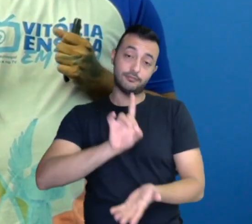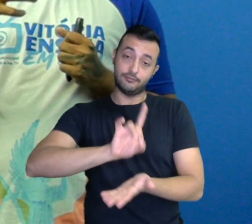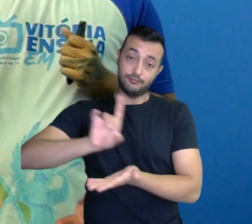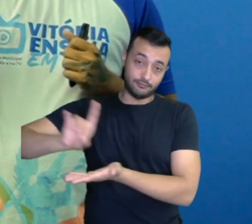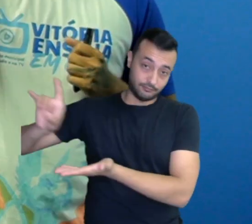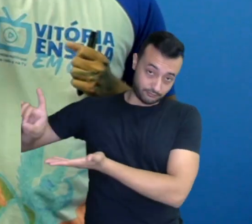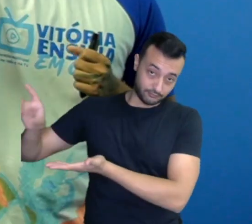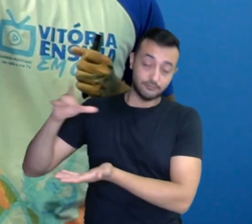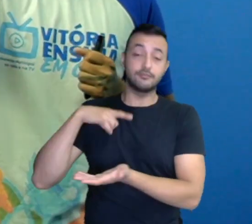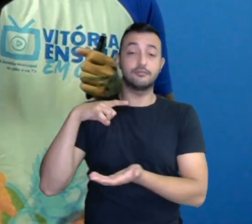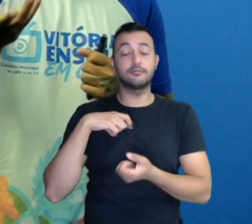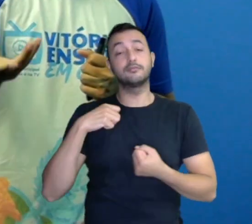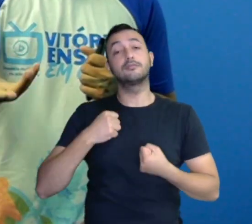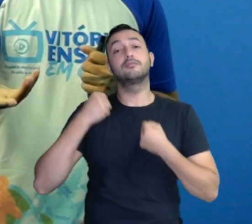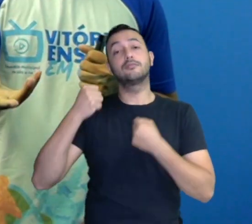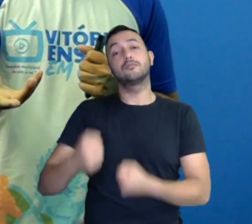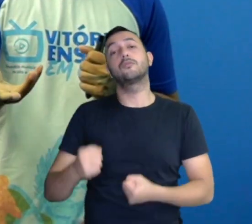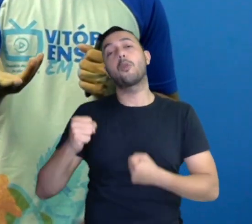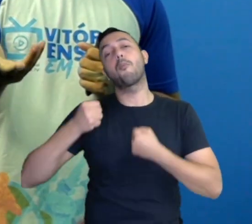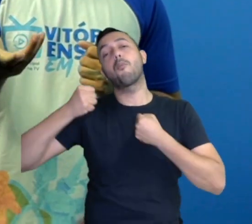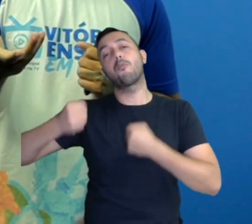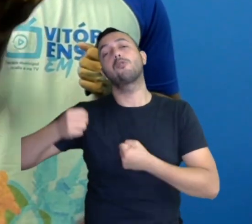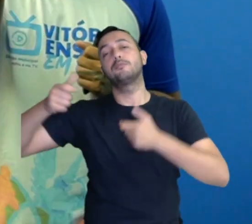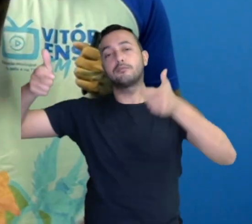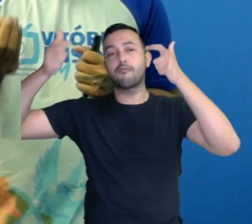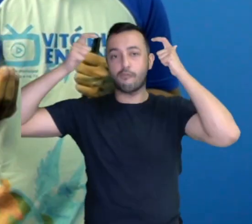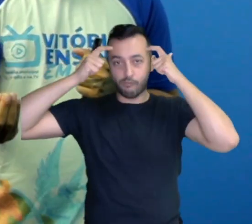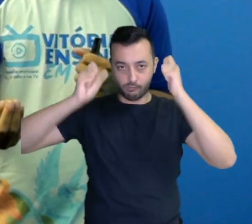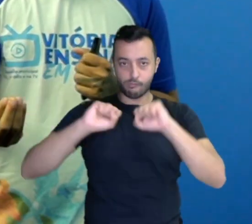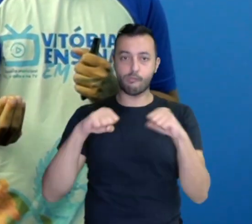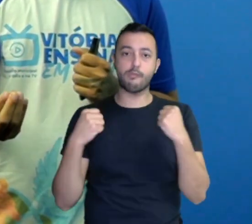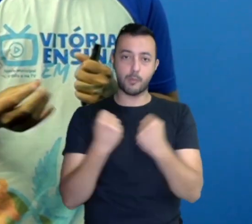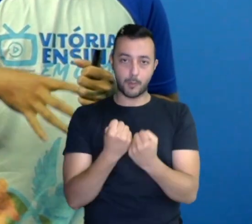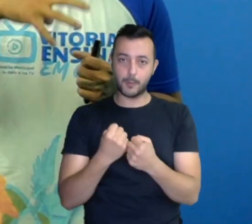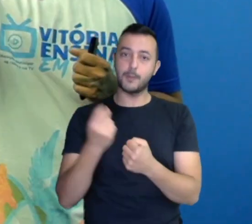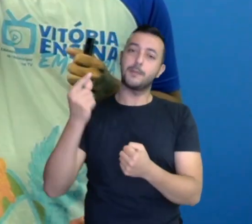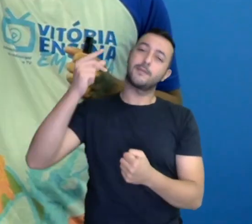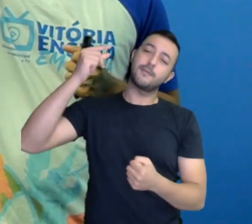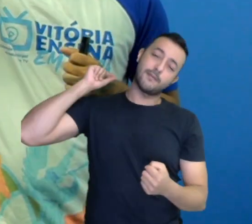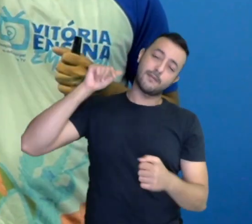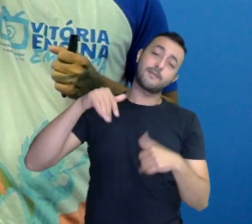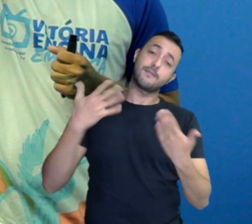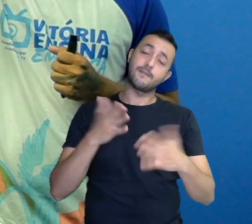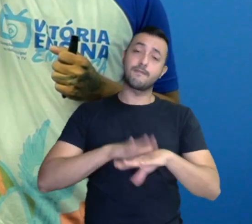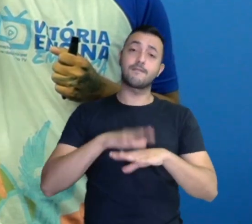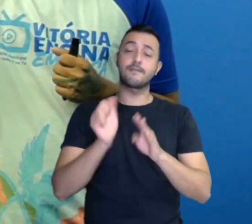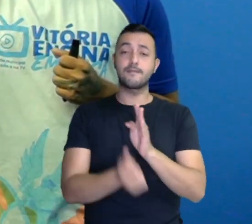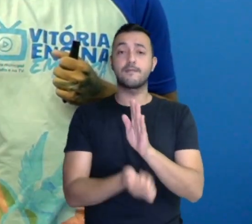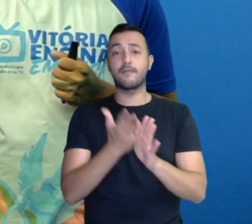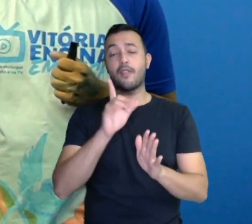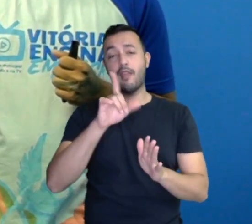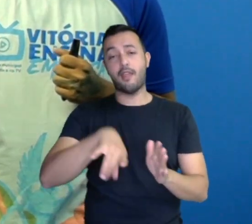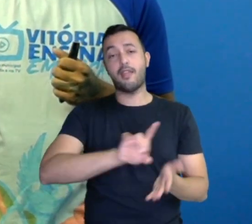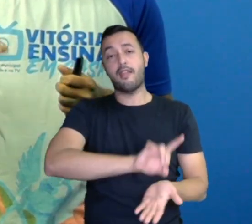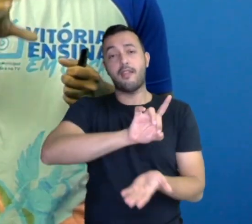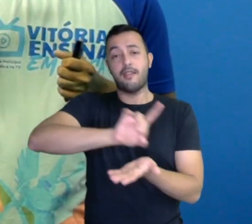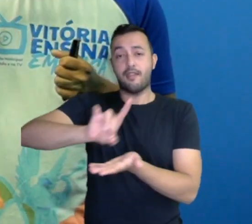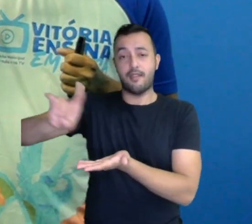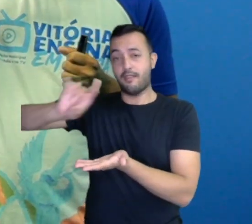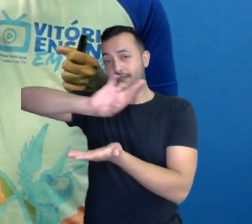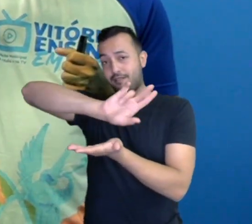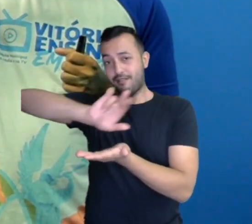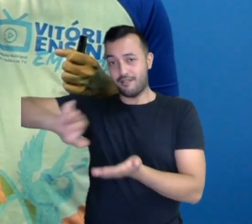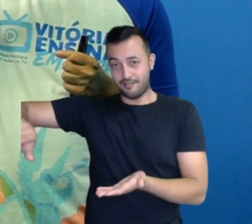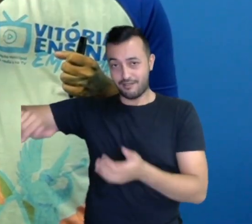elas fundamentavam o poder do rei nessas sociedades antigas. Então, a maior parte delas eram politeístas, certo?